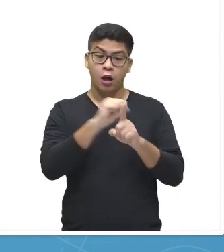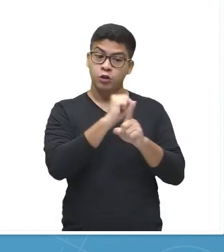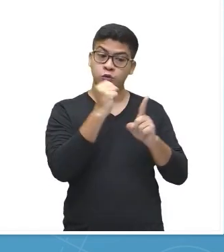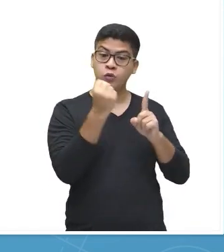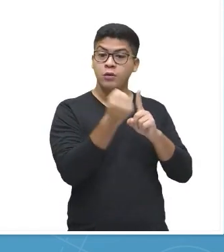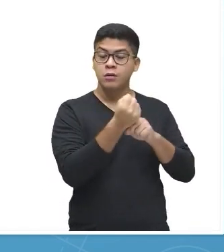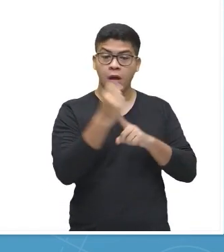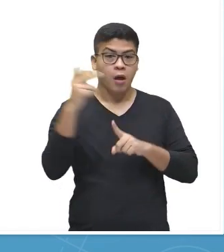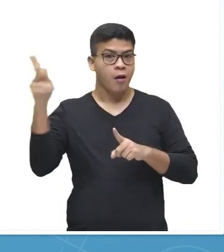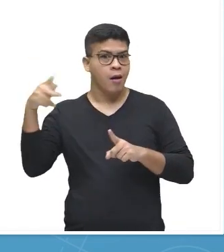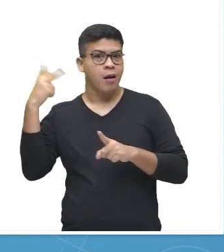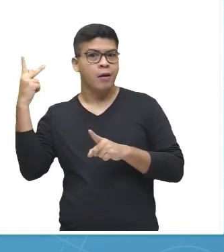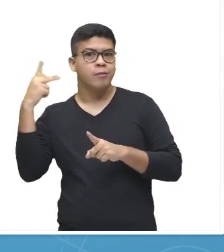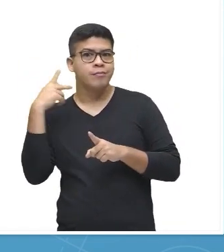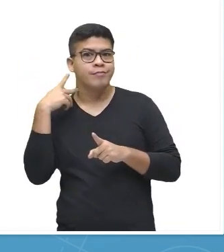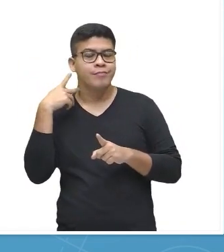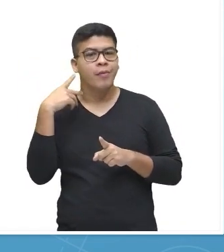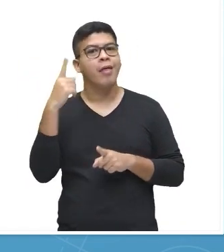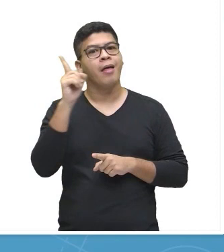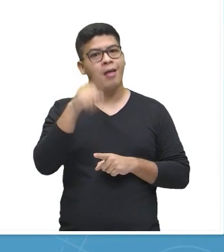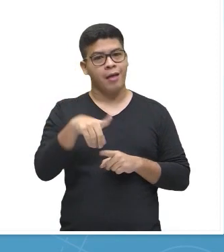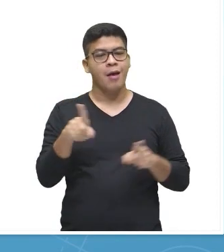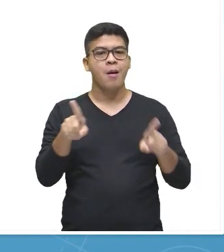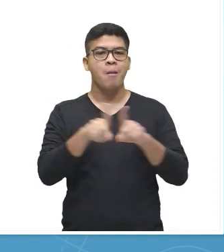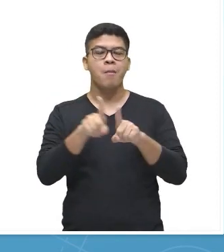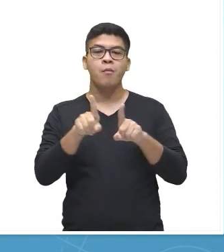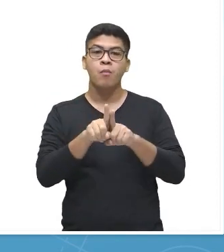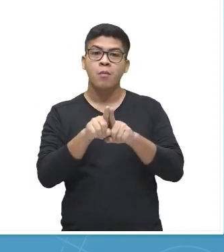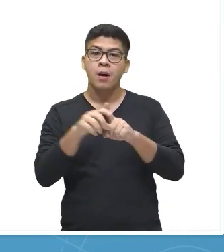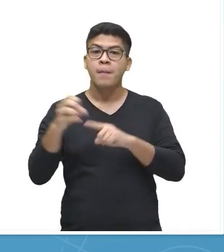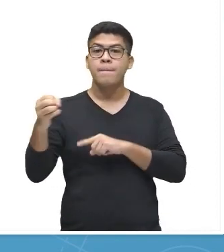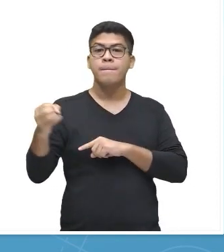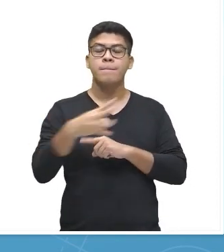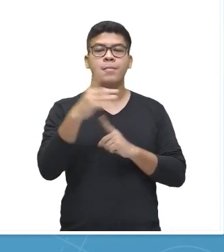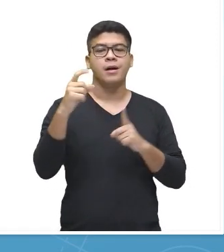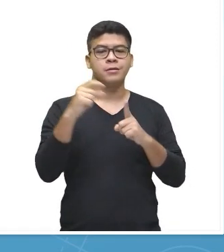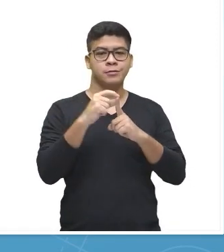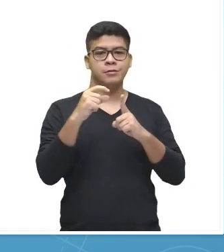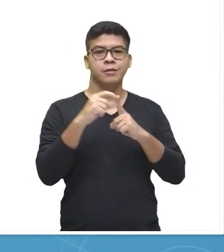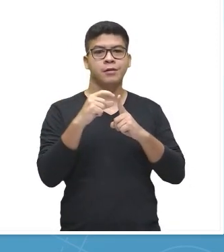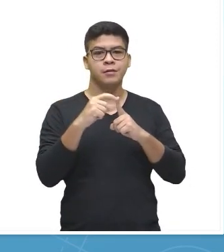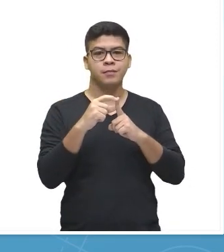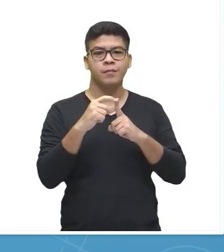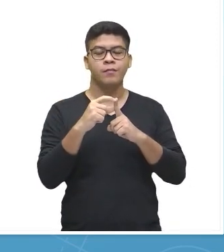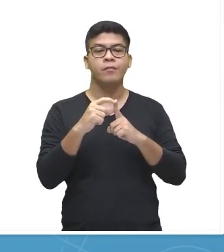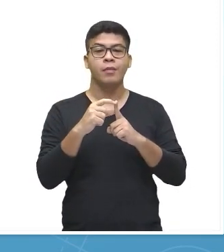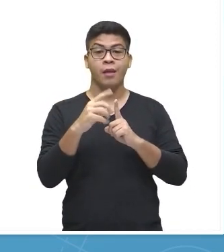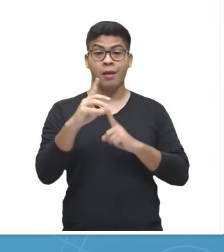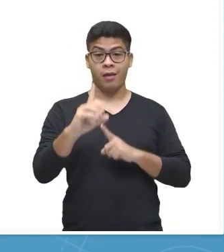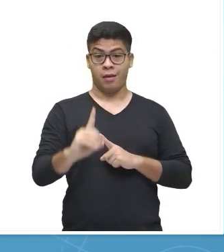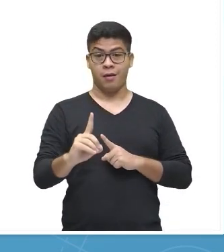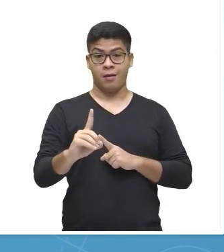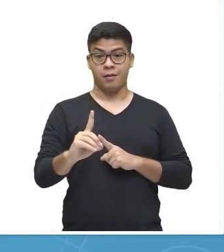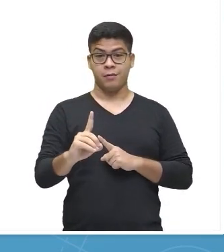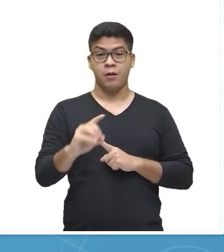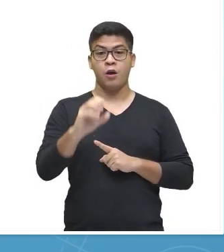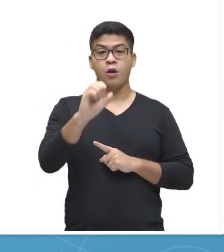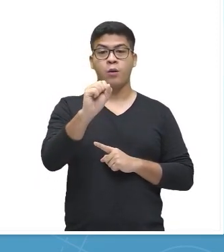política, com certeza nós vamos ter a dimensão